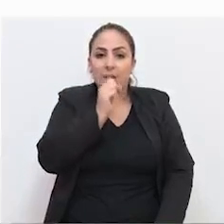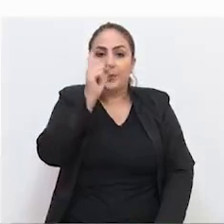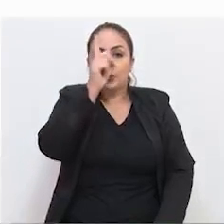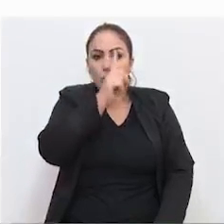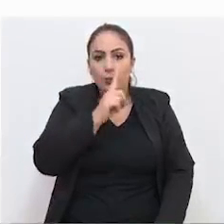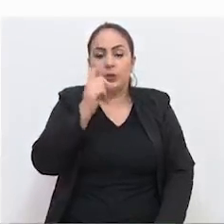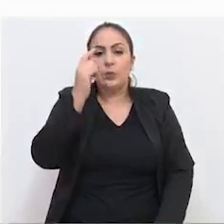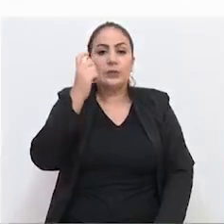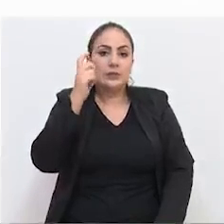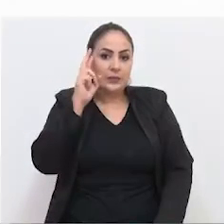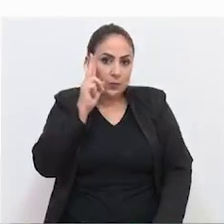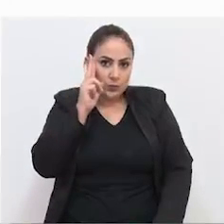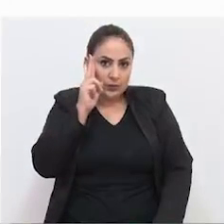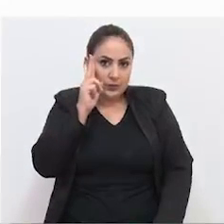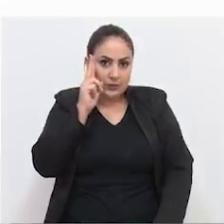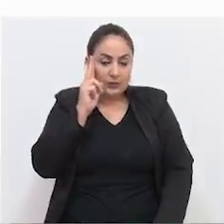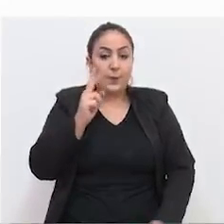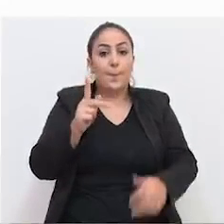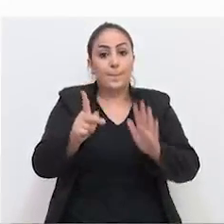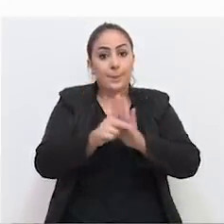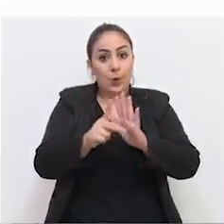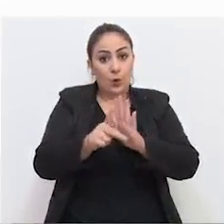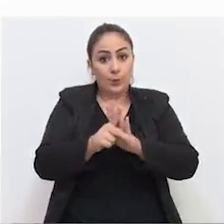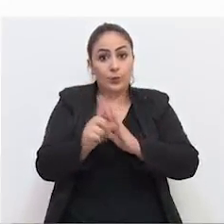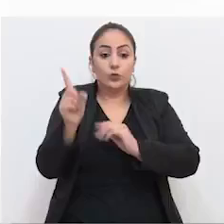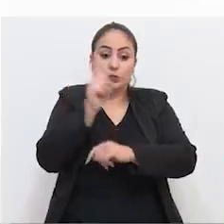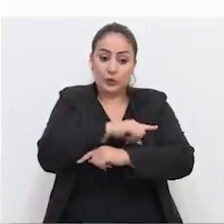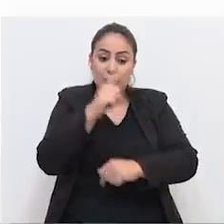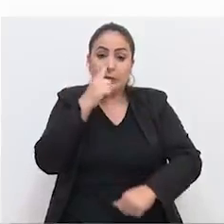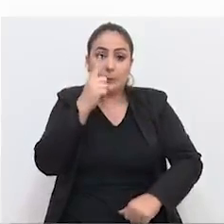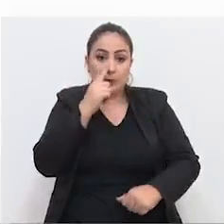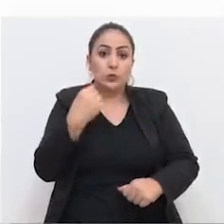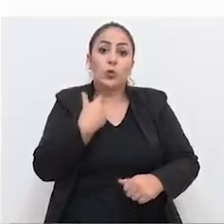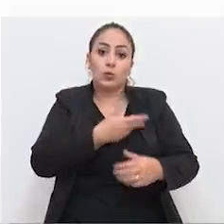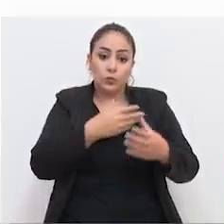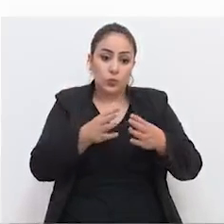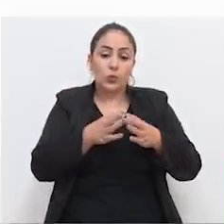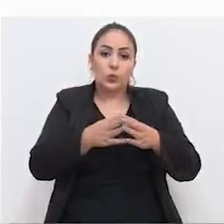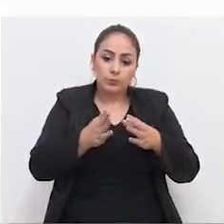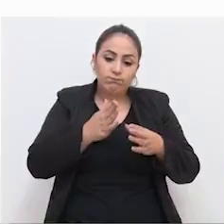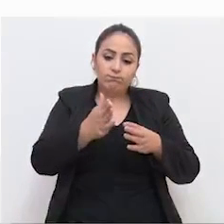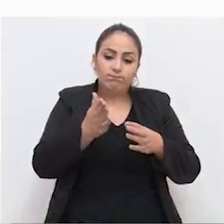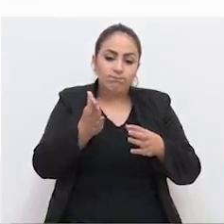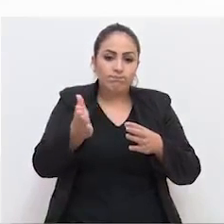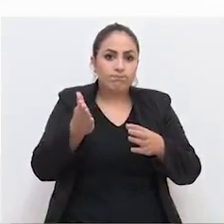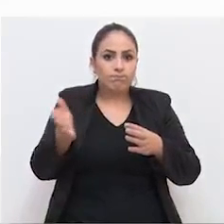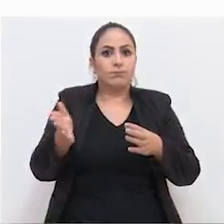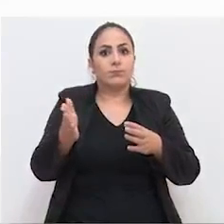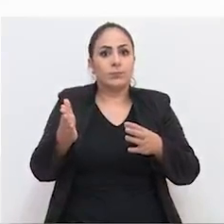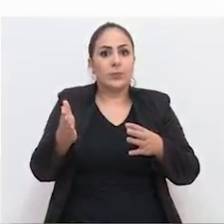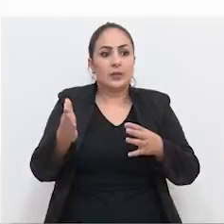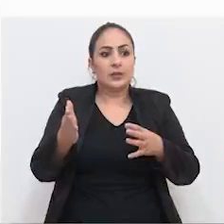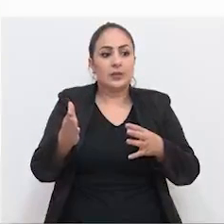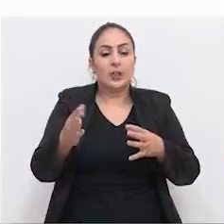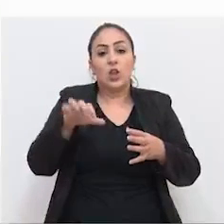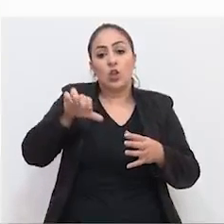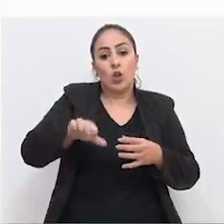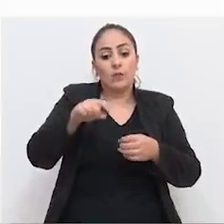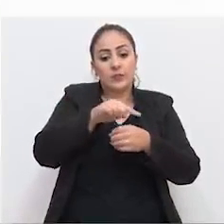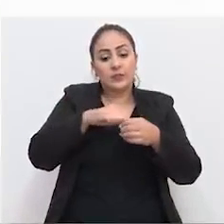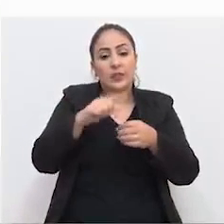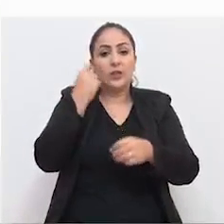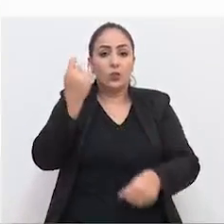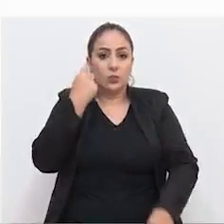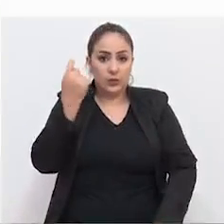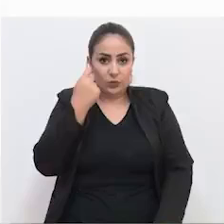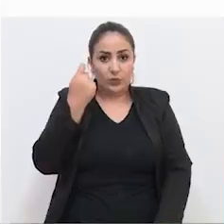sábado, domingo e segunda. Aliás, no próprio Dia das Mães, as nossas equipes estavam aí caminhando por 9 cidades